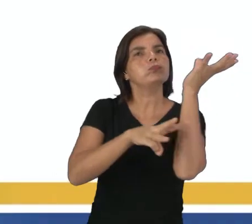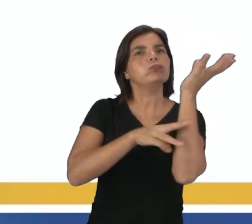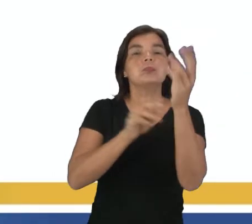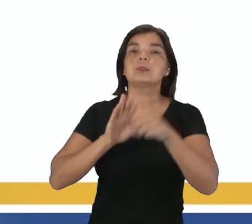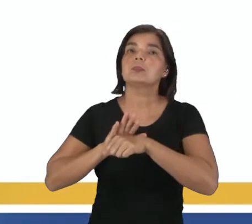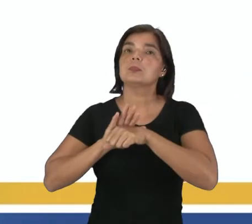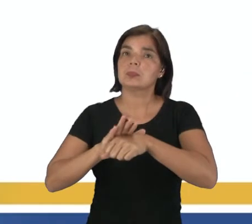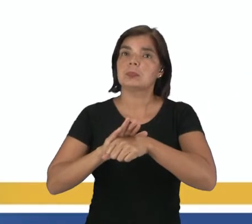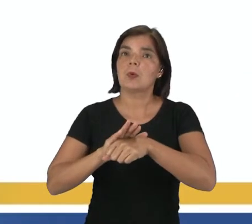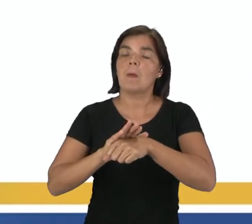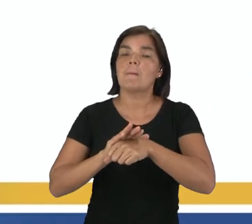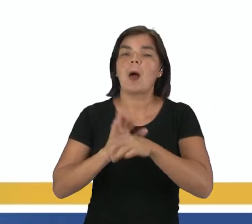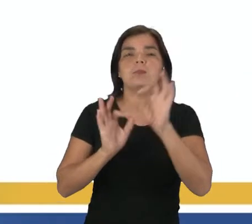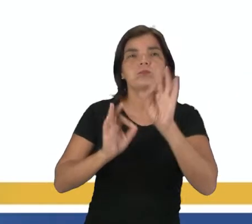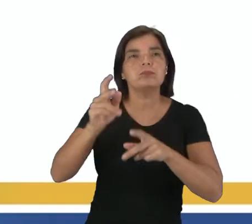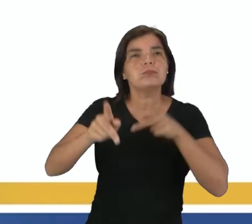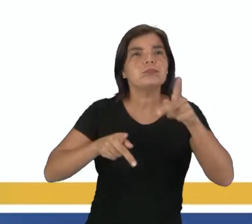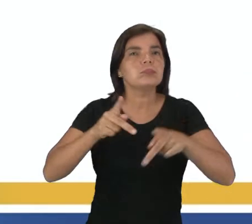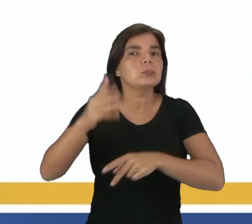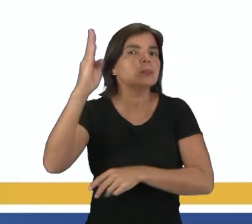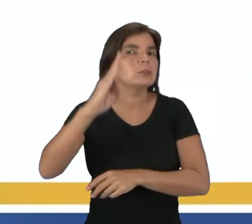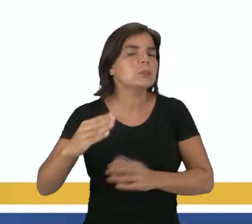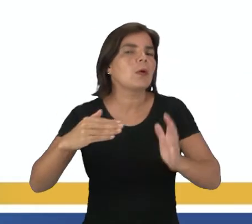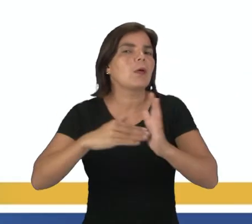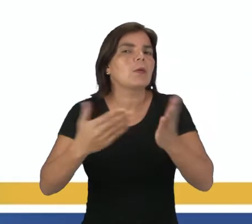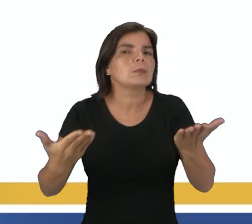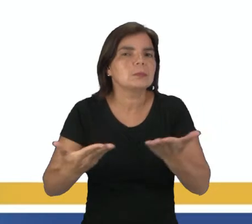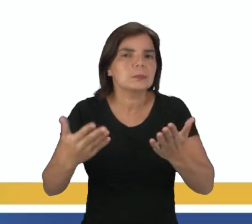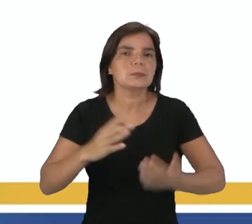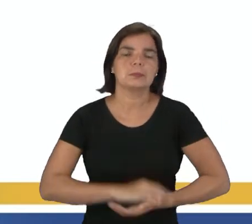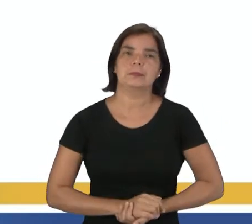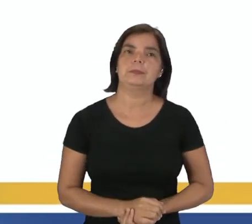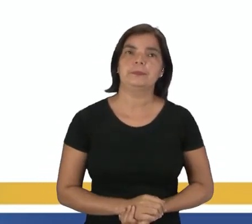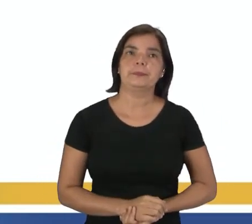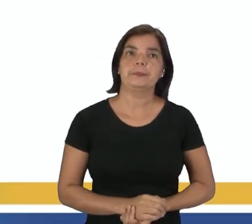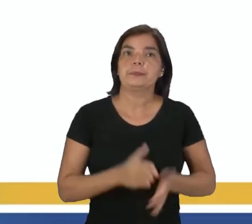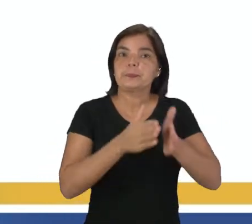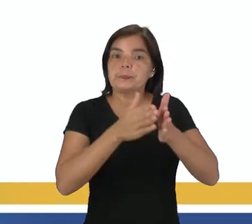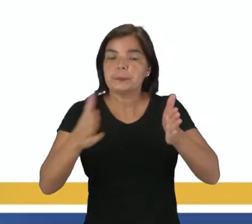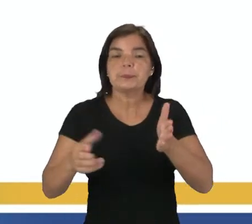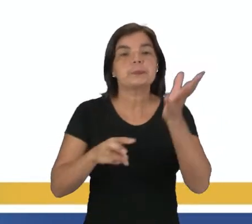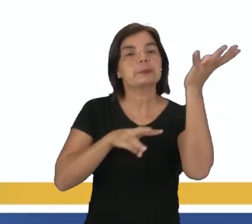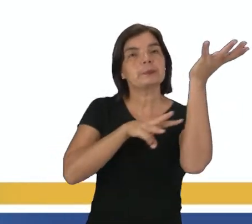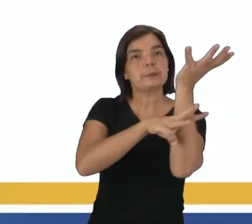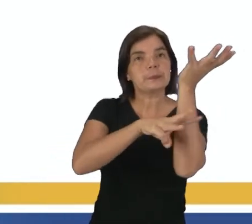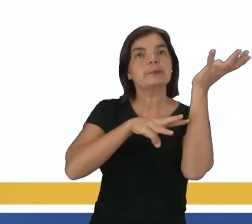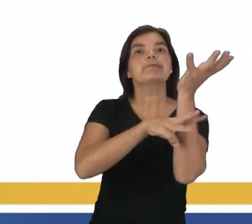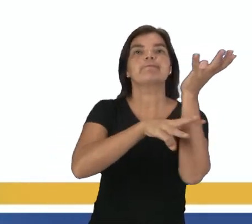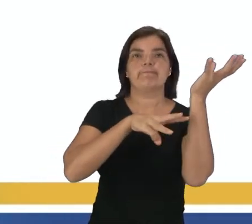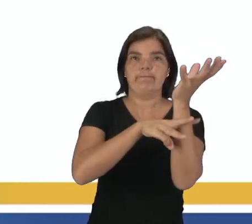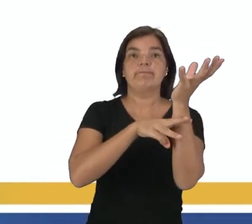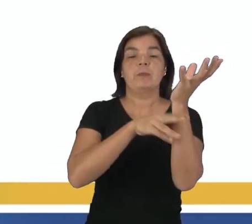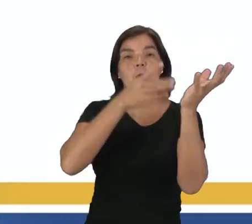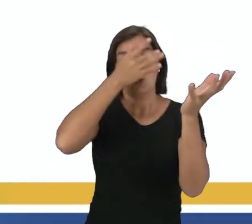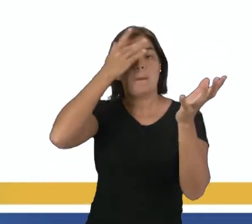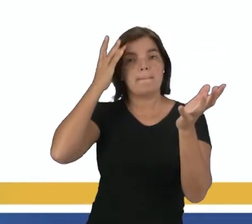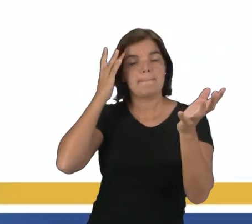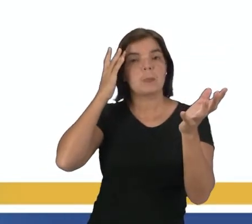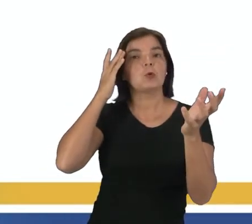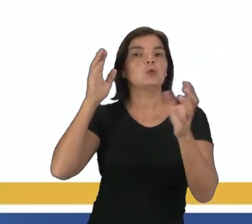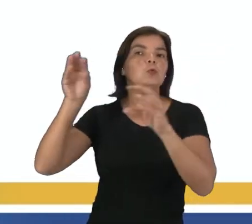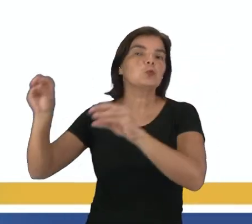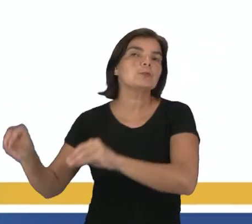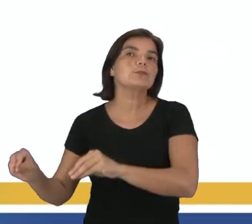Rural contribui para a configuração da população brasileira que temos hoje durante o êxodo rural um fluxo grande de